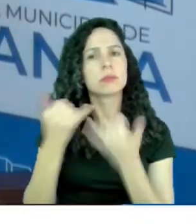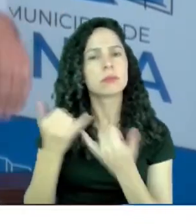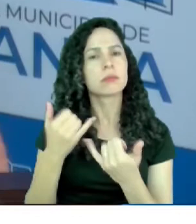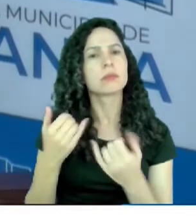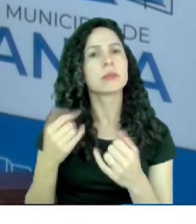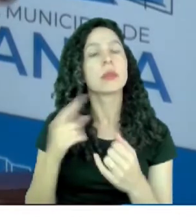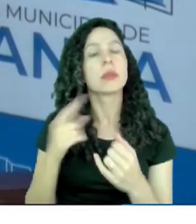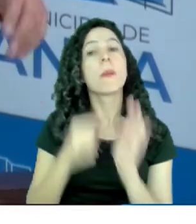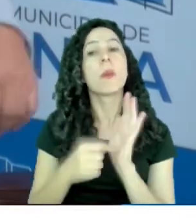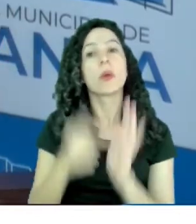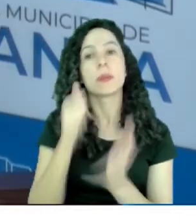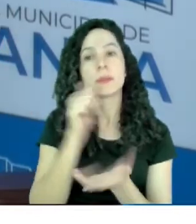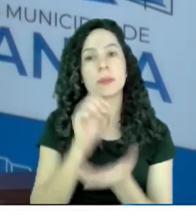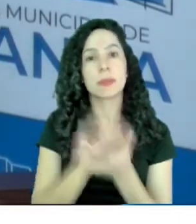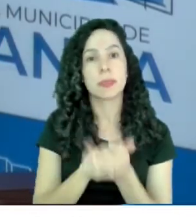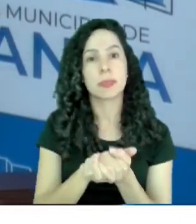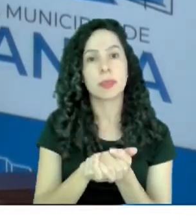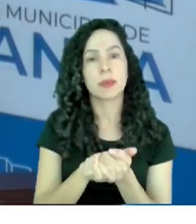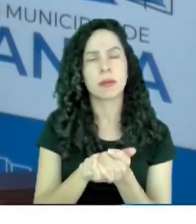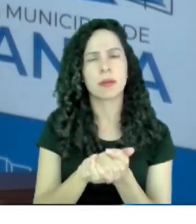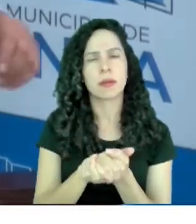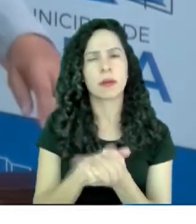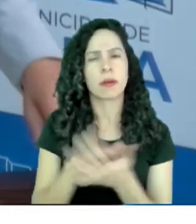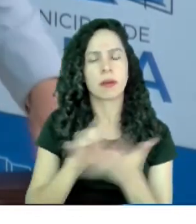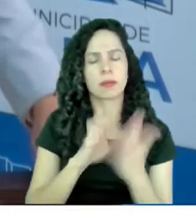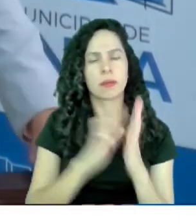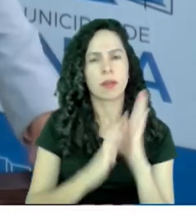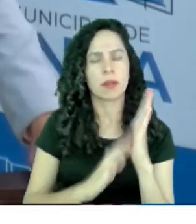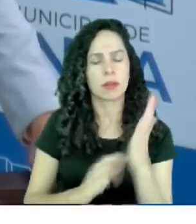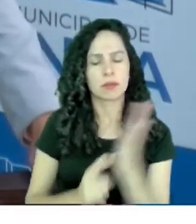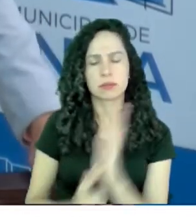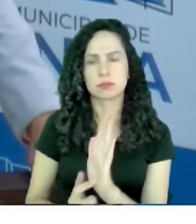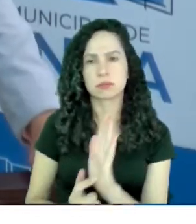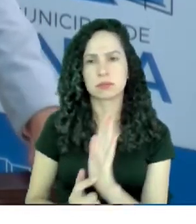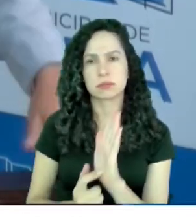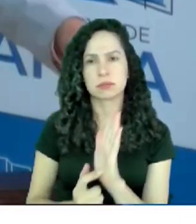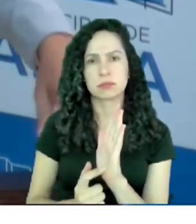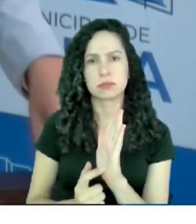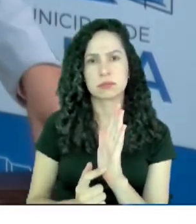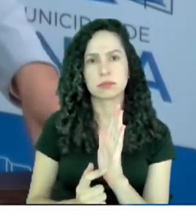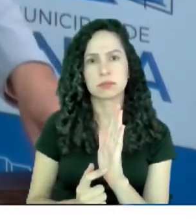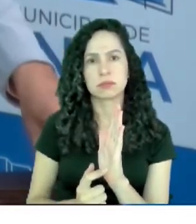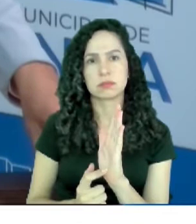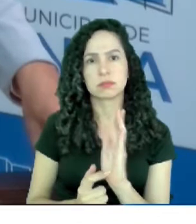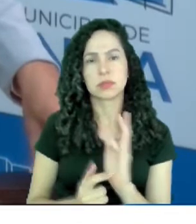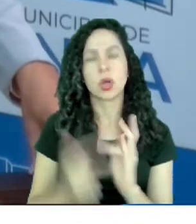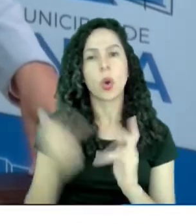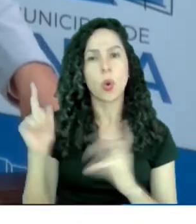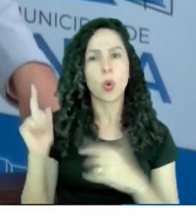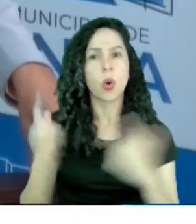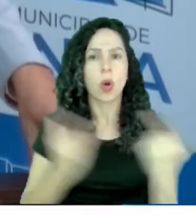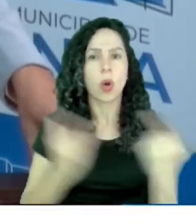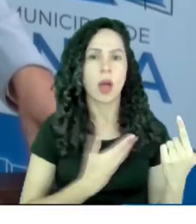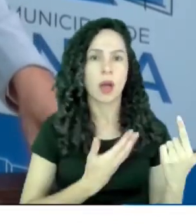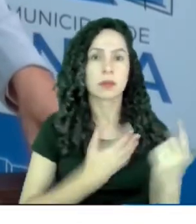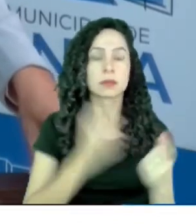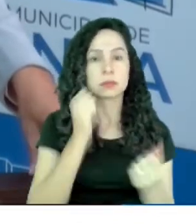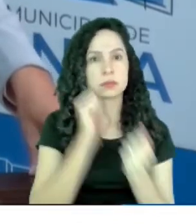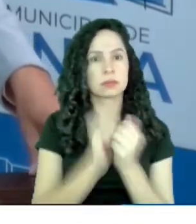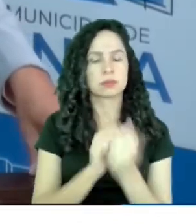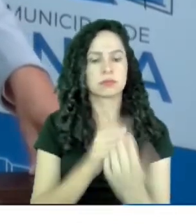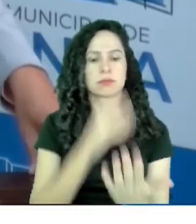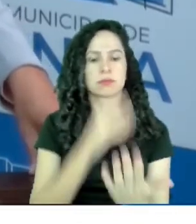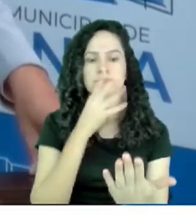esposa uma prévia do relato, o pessoal e outros amigos que estavam acompanhando falou assim, não, isso